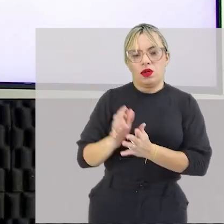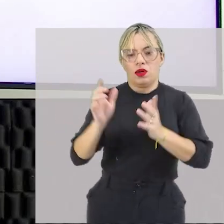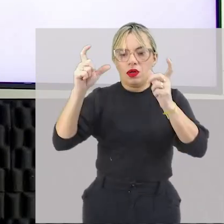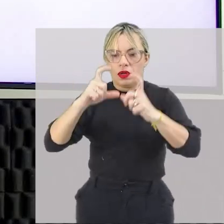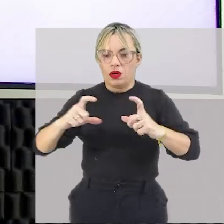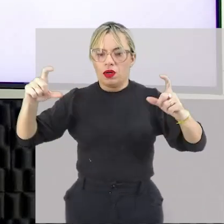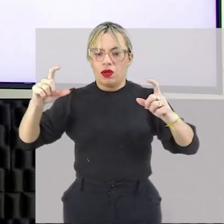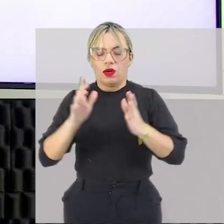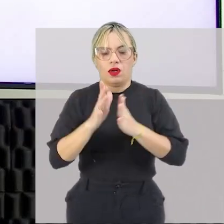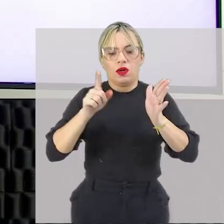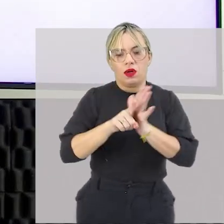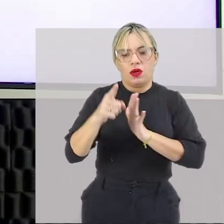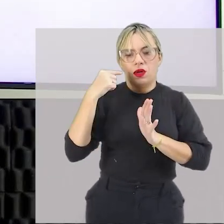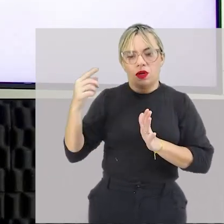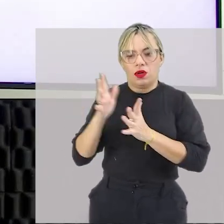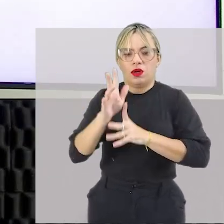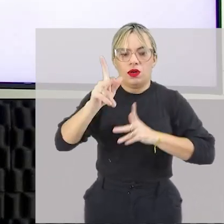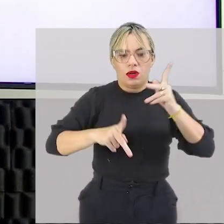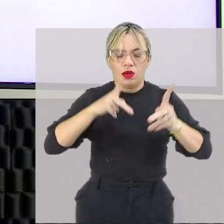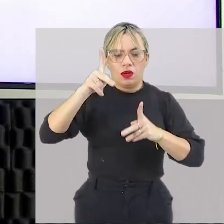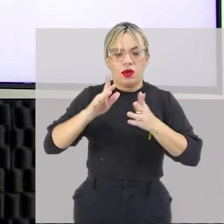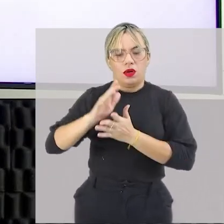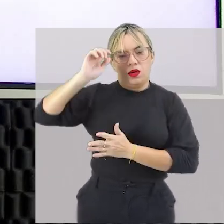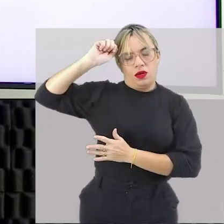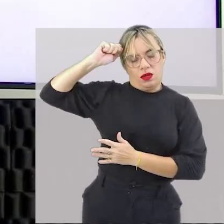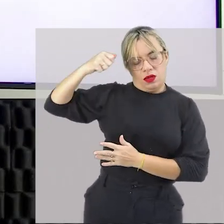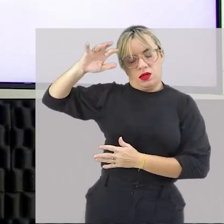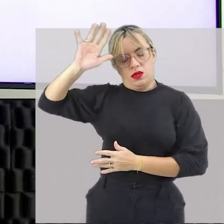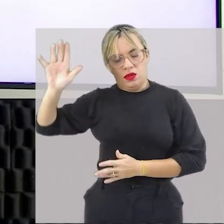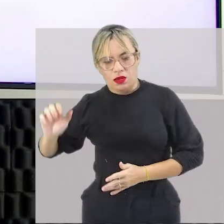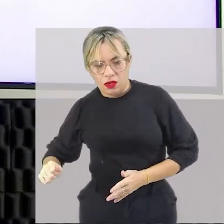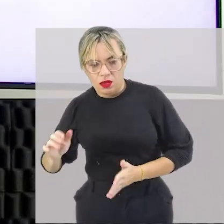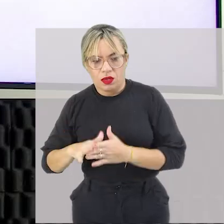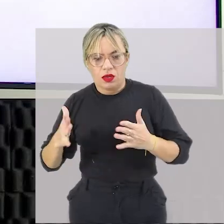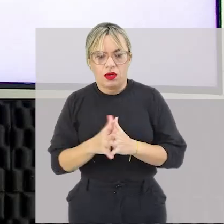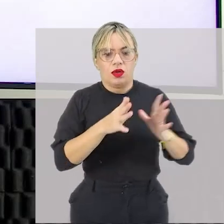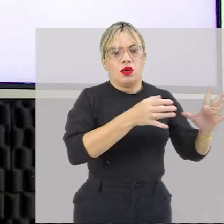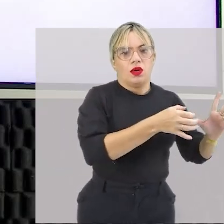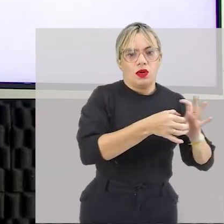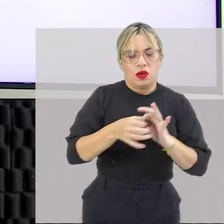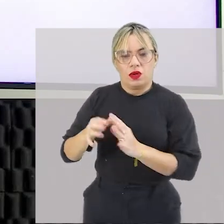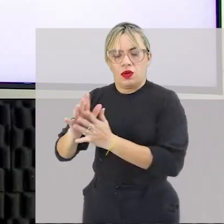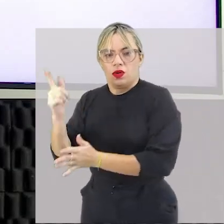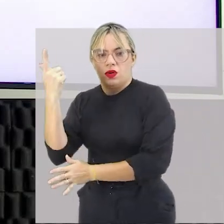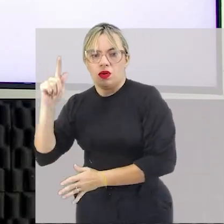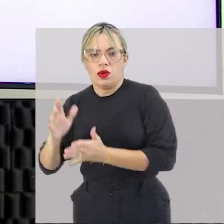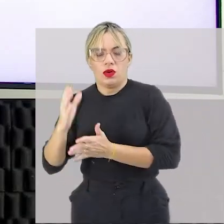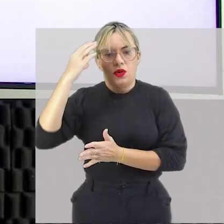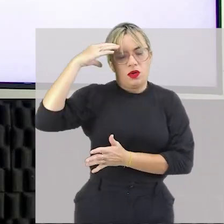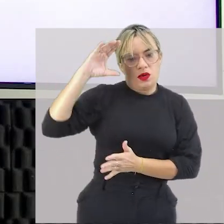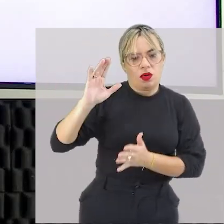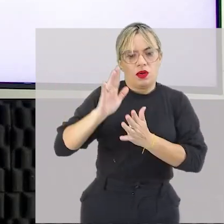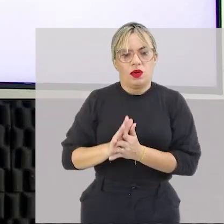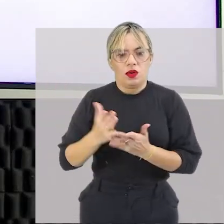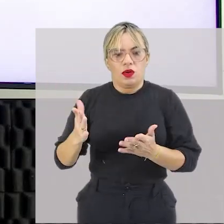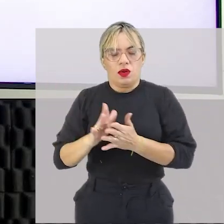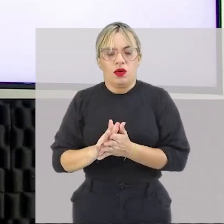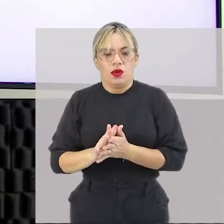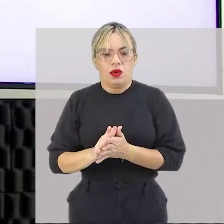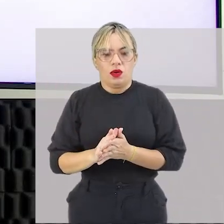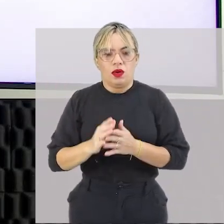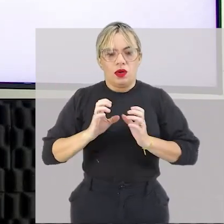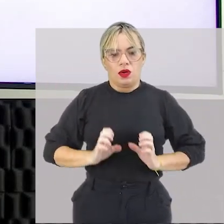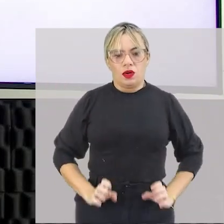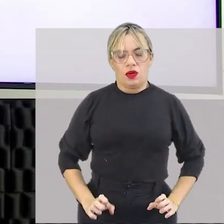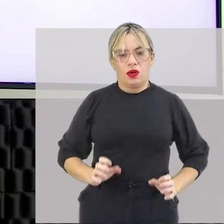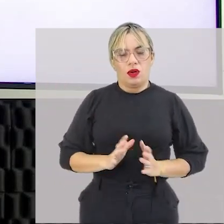da citação. Povos africanos já é uma delas. Você já tem ali um contexto geográfico, um contexto cultural, um contexto étnico, e você